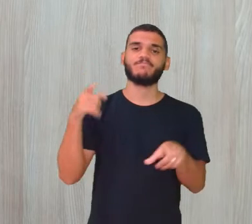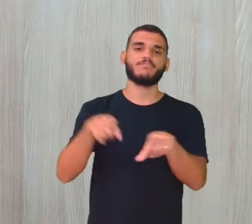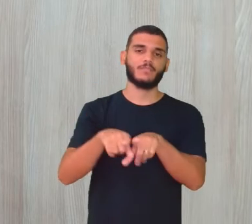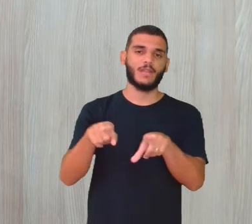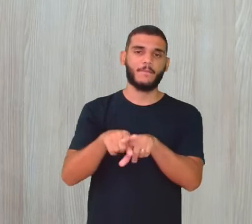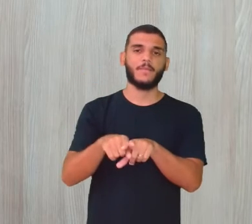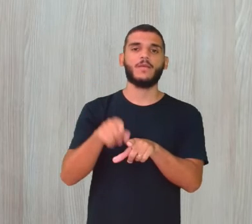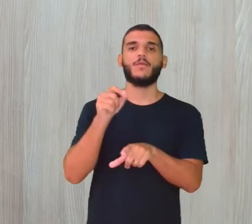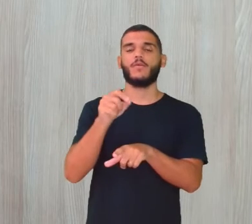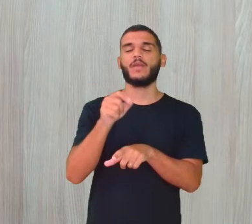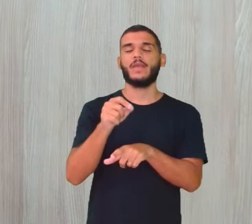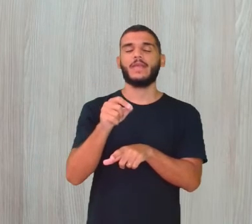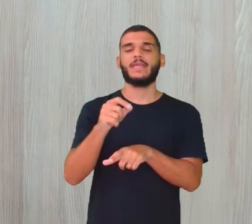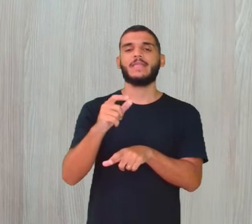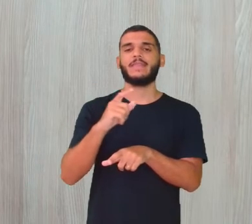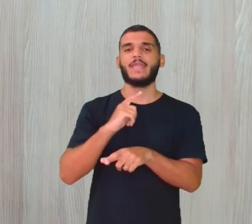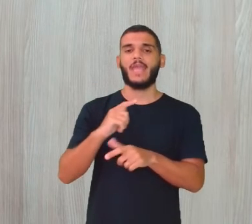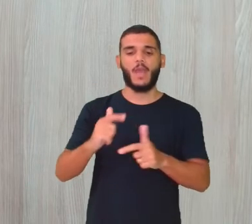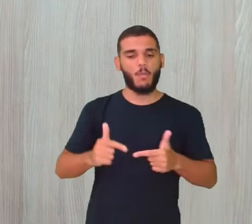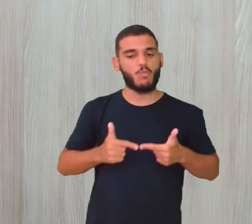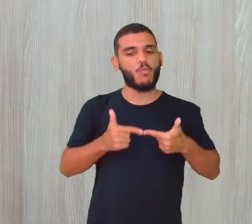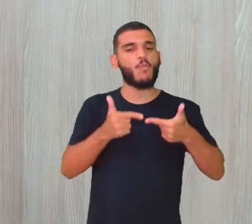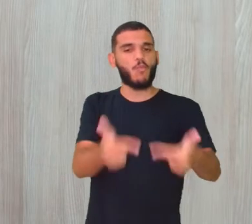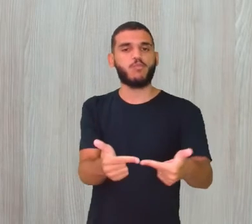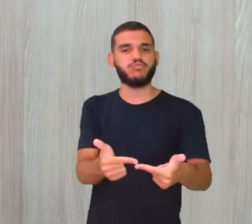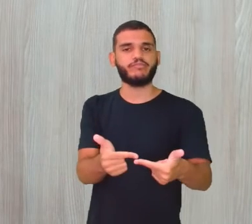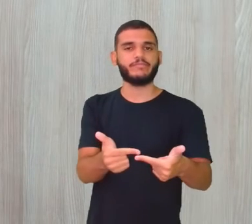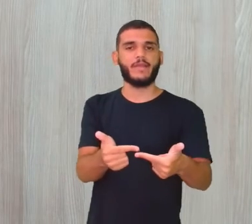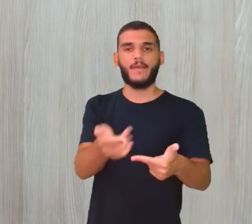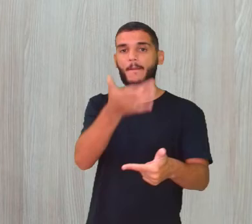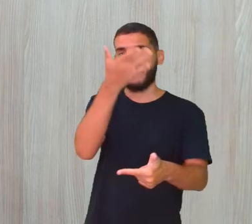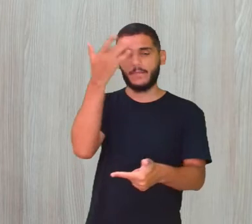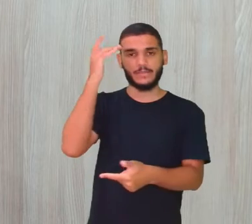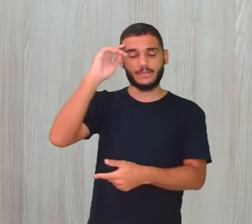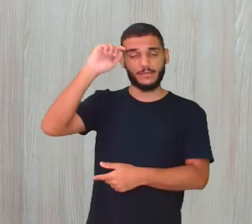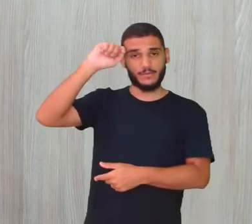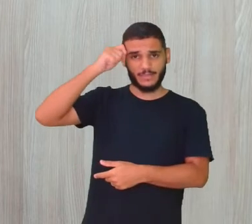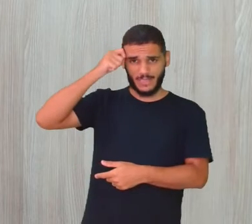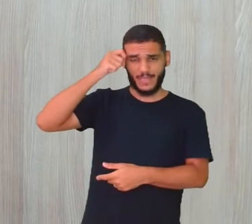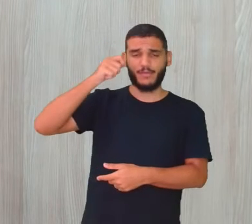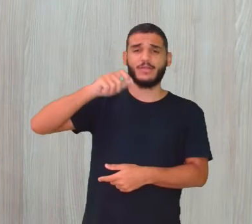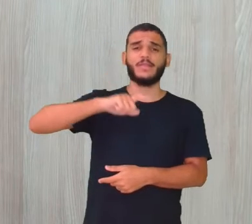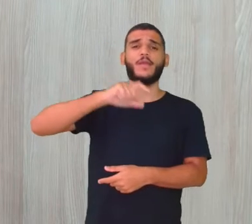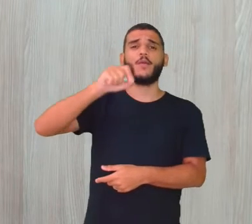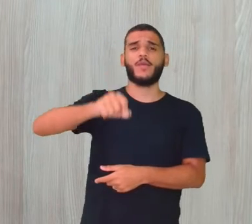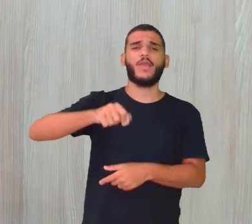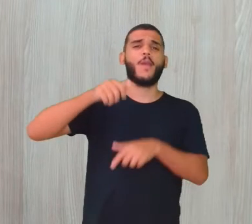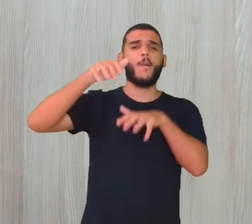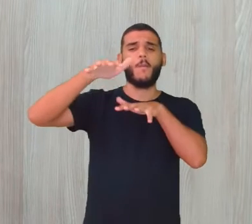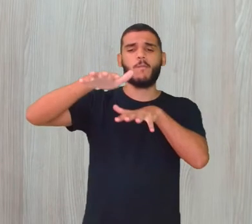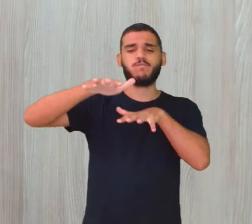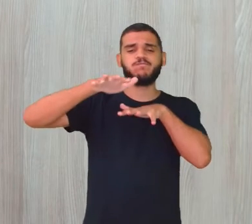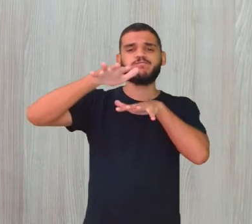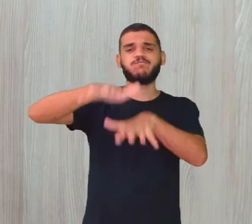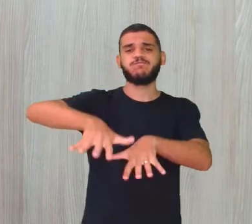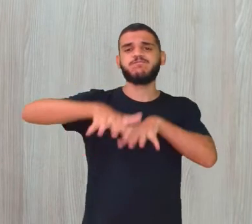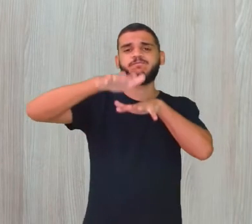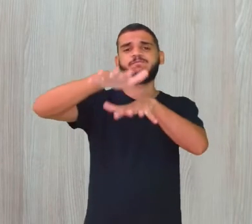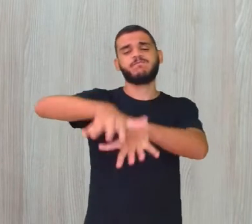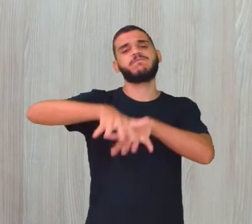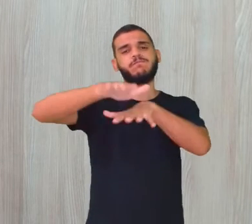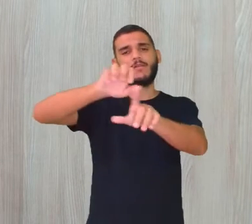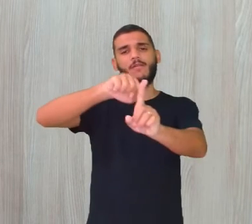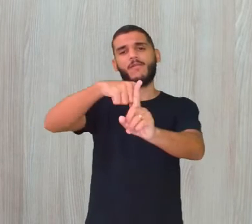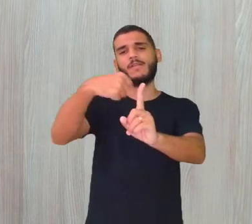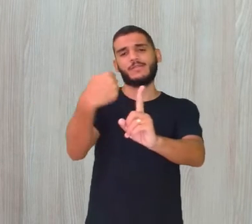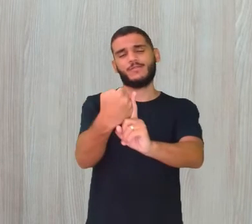avanços que ocorreram dessa população negra foi devido ao processo dos movimentos sociais, né, que foi importante